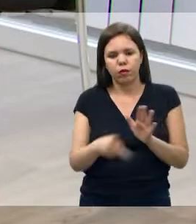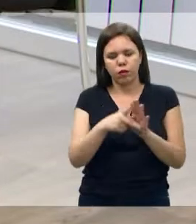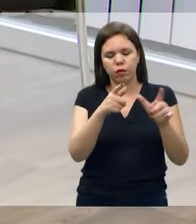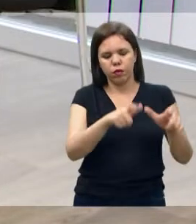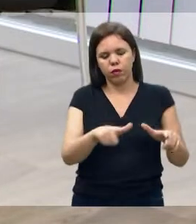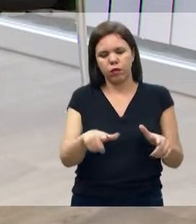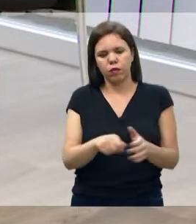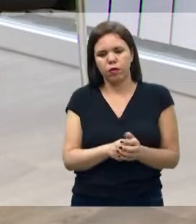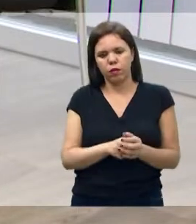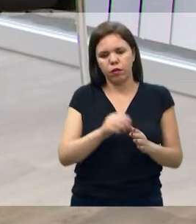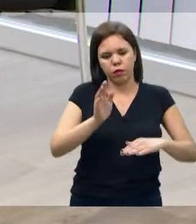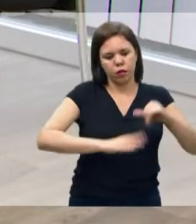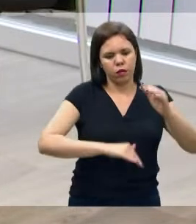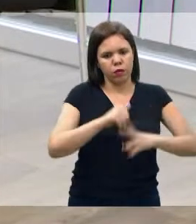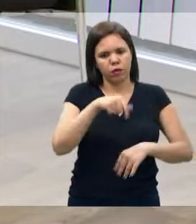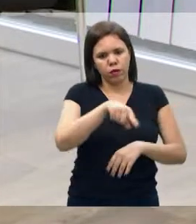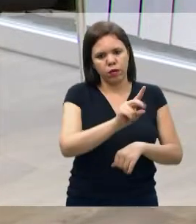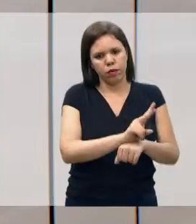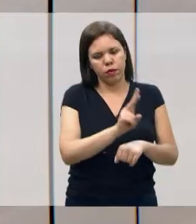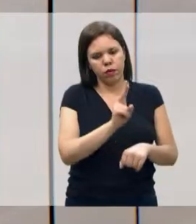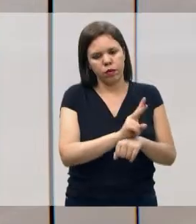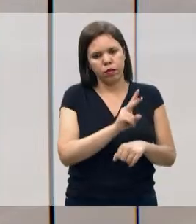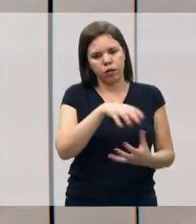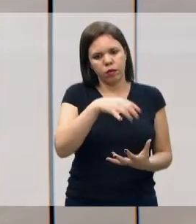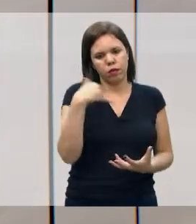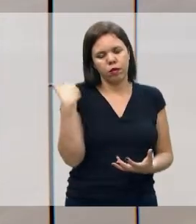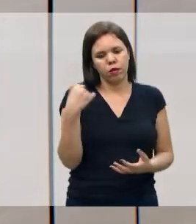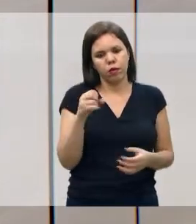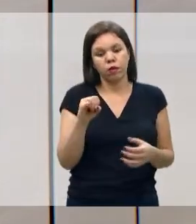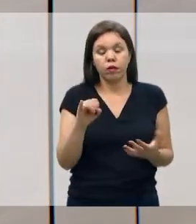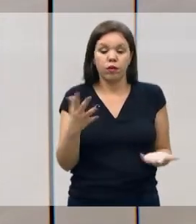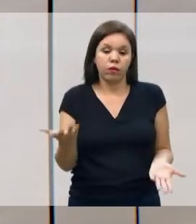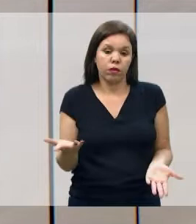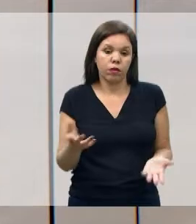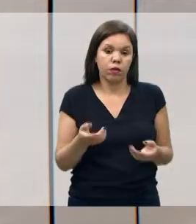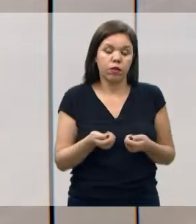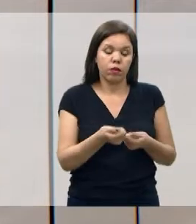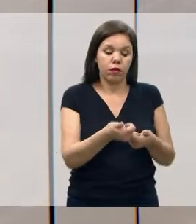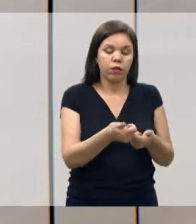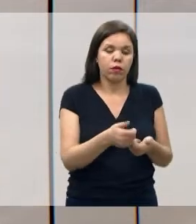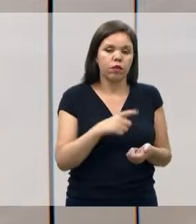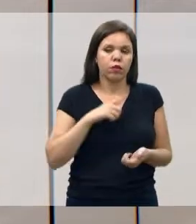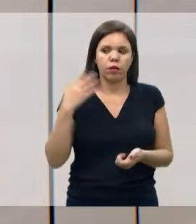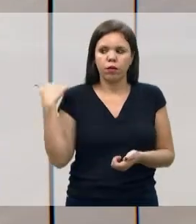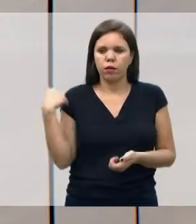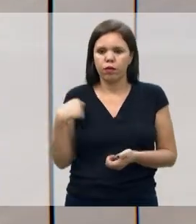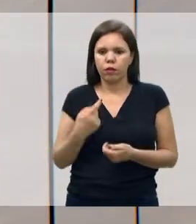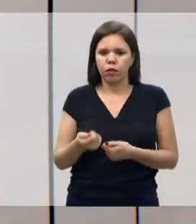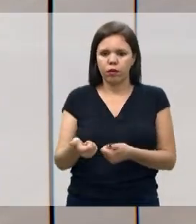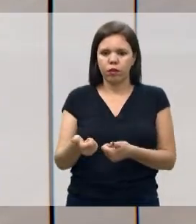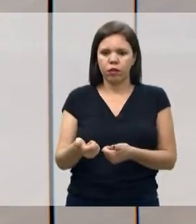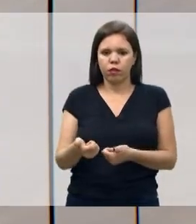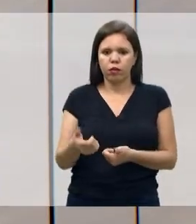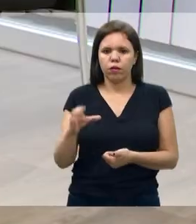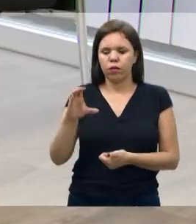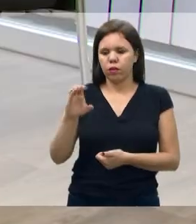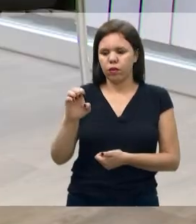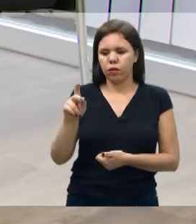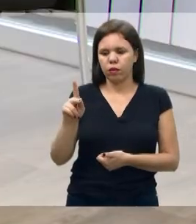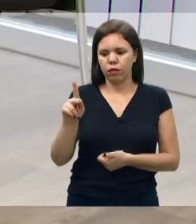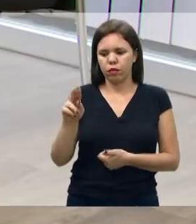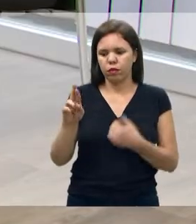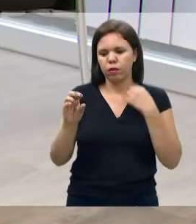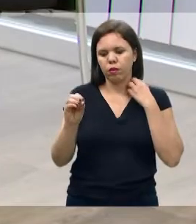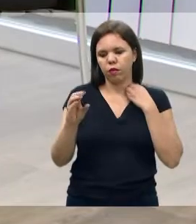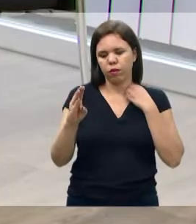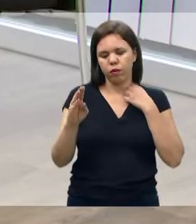mas preparar o profissional que vai cuidar e até se é oferecido, eu vi que recentemente tinha sido oferecido no Ceprocamp, o